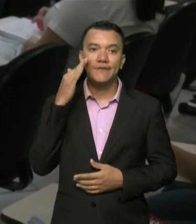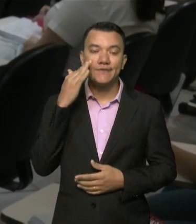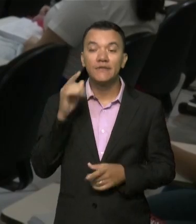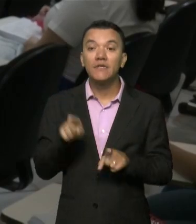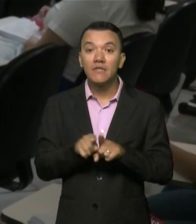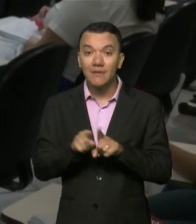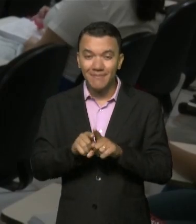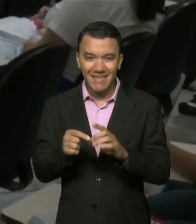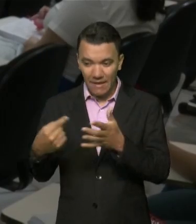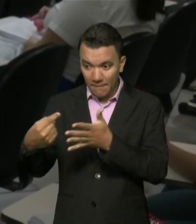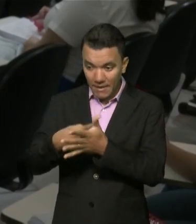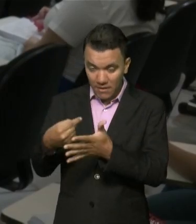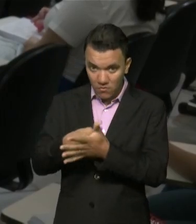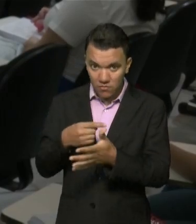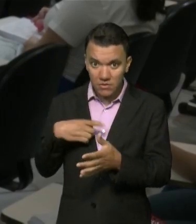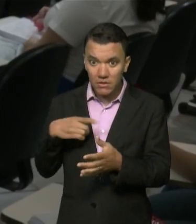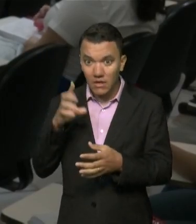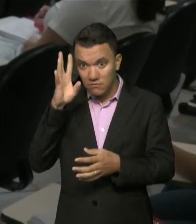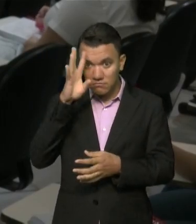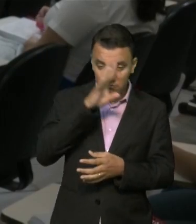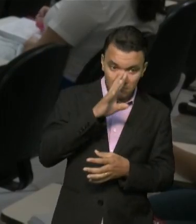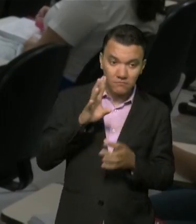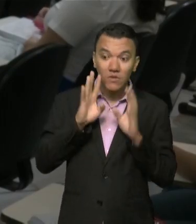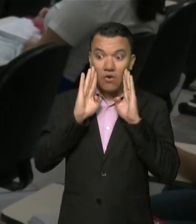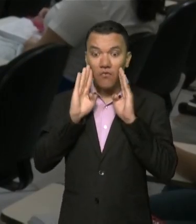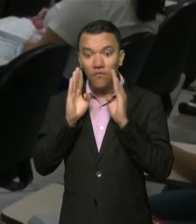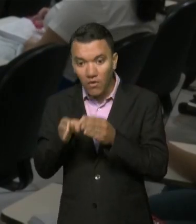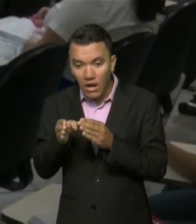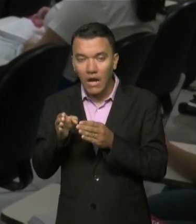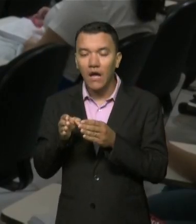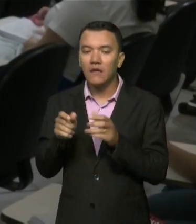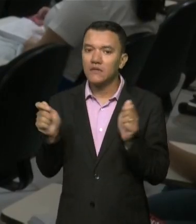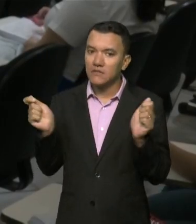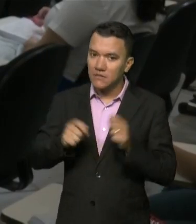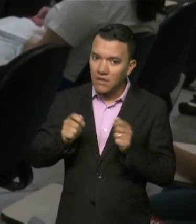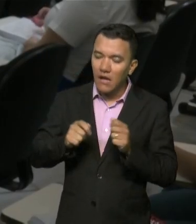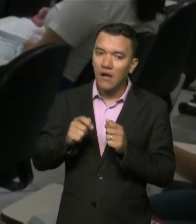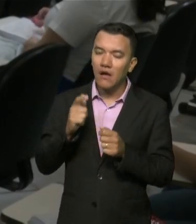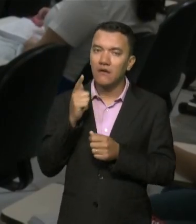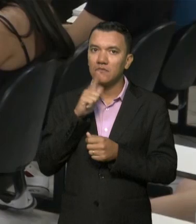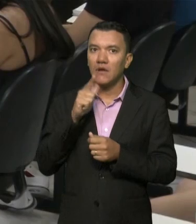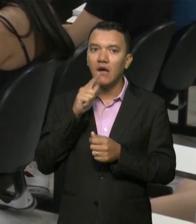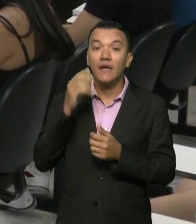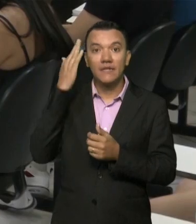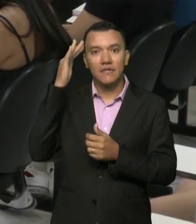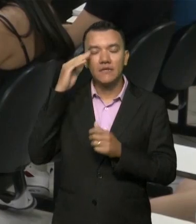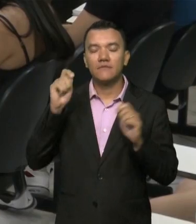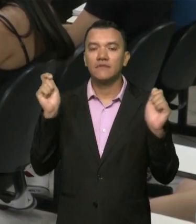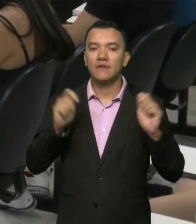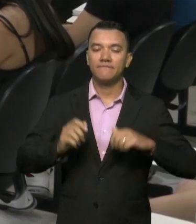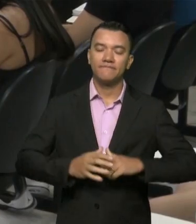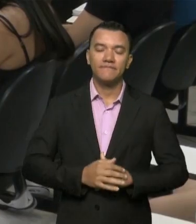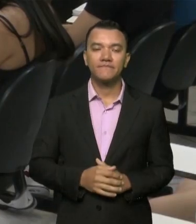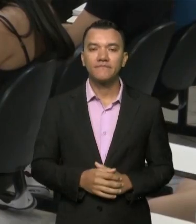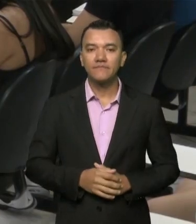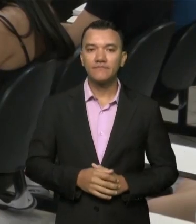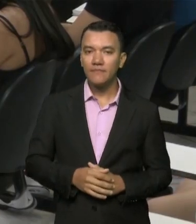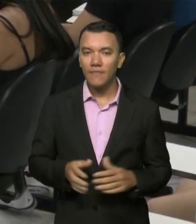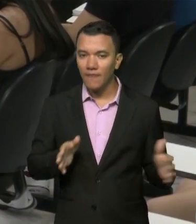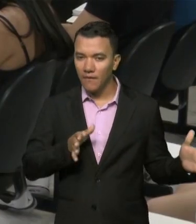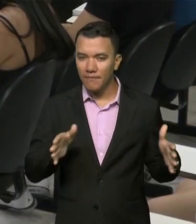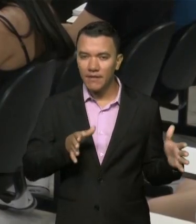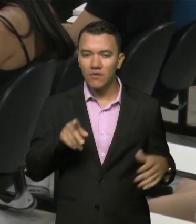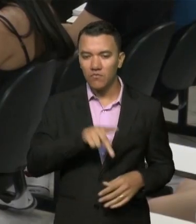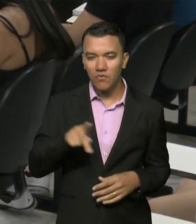nas questões, então eu tenho que focar naquilo que eu realmente consigo interpretar. Nesta fase, as revisões com